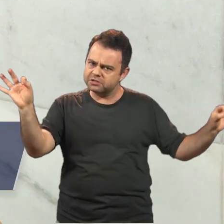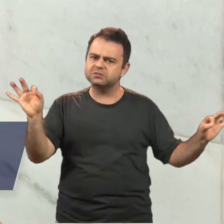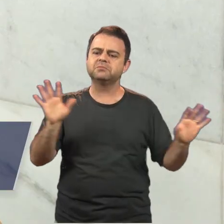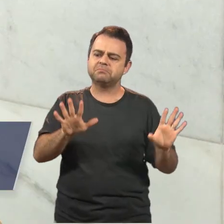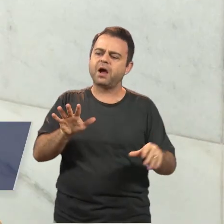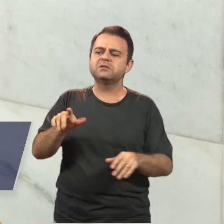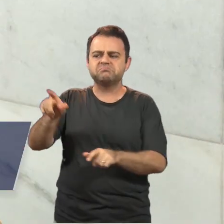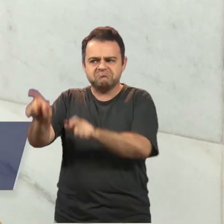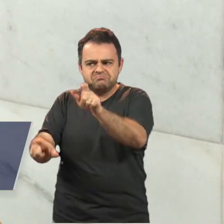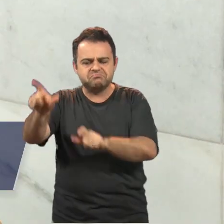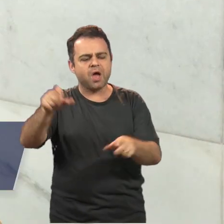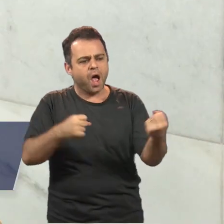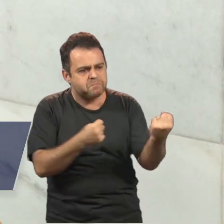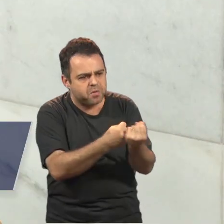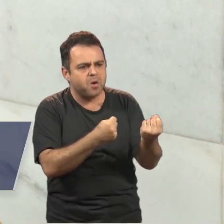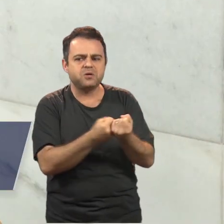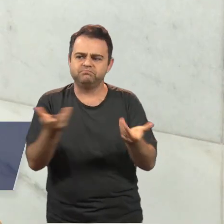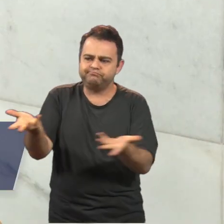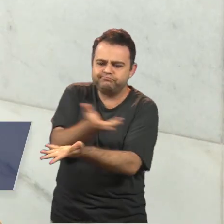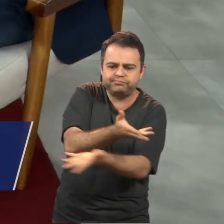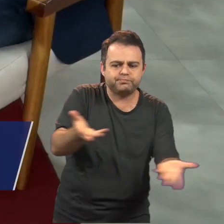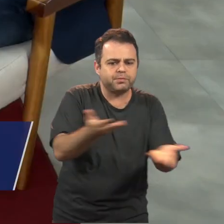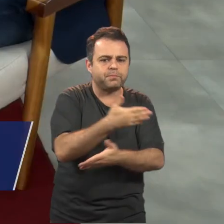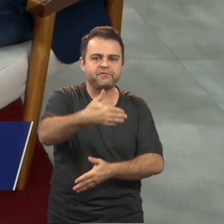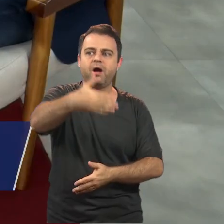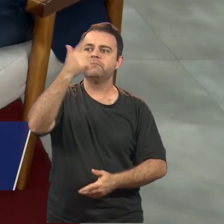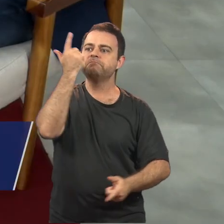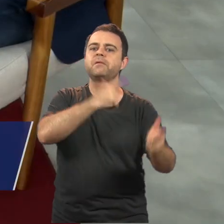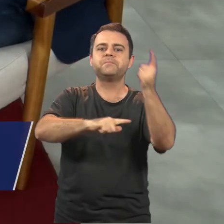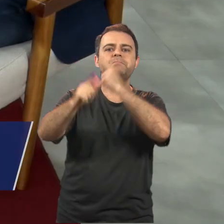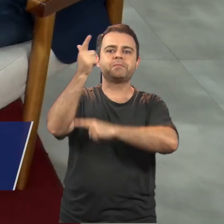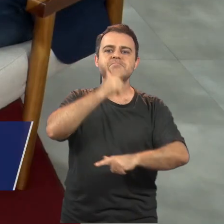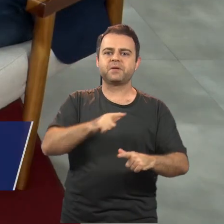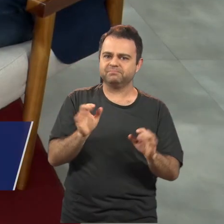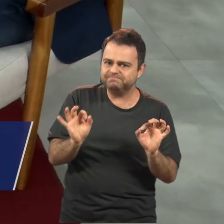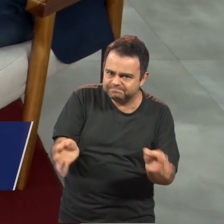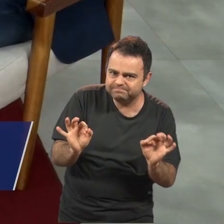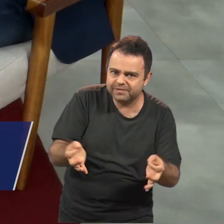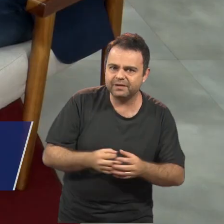aqui para que essas ações se tornem realidade. Claro, a gente apoia a Márcia